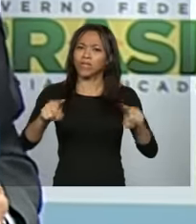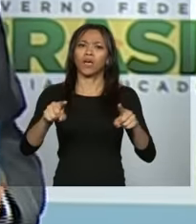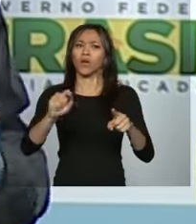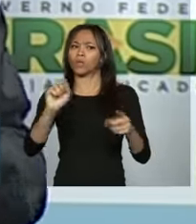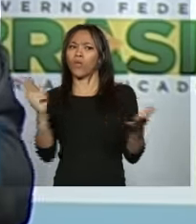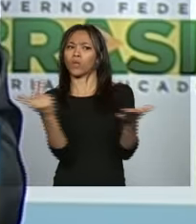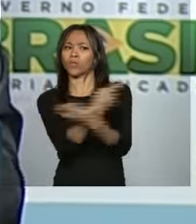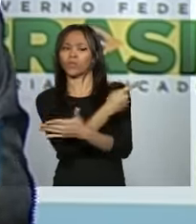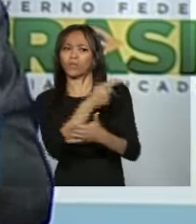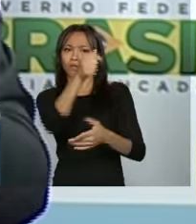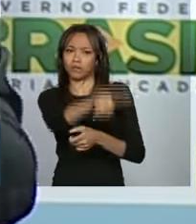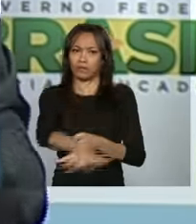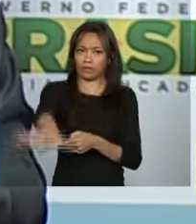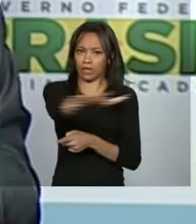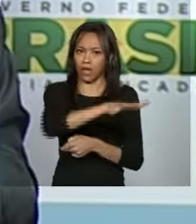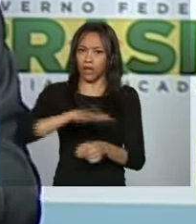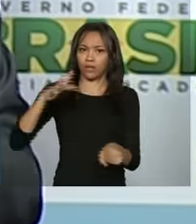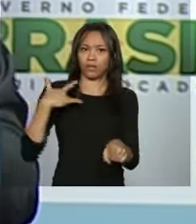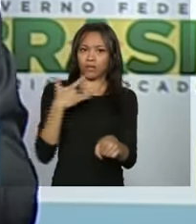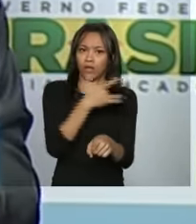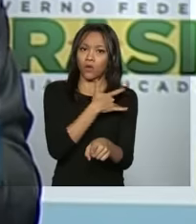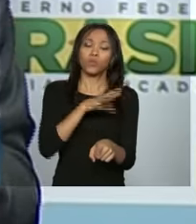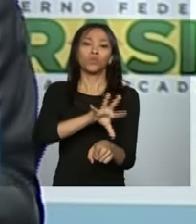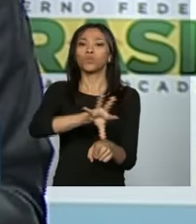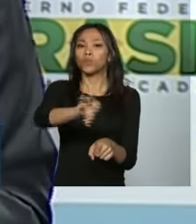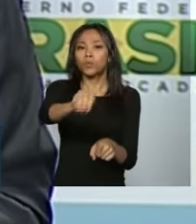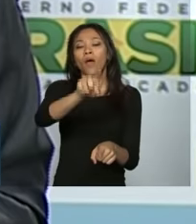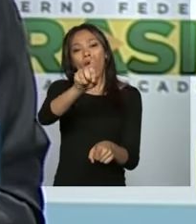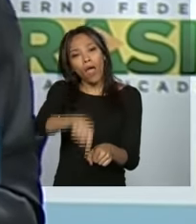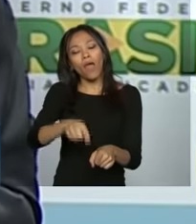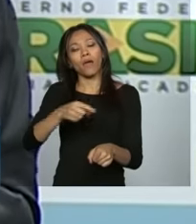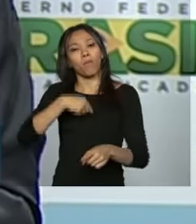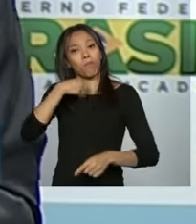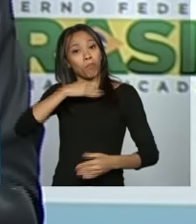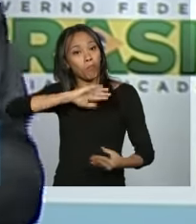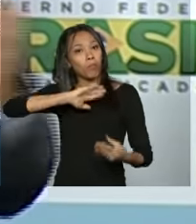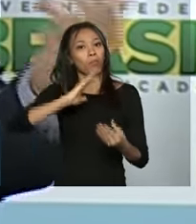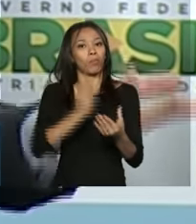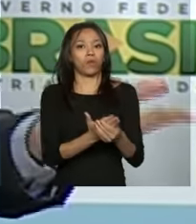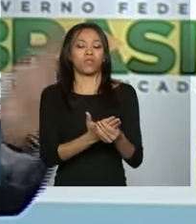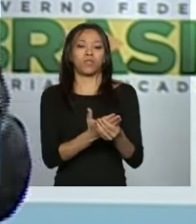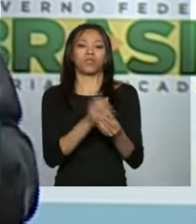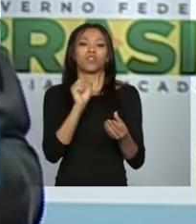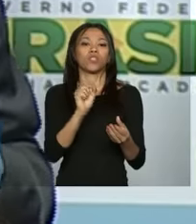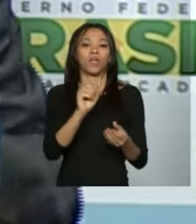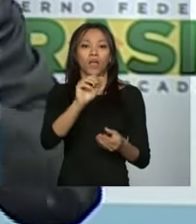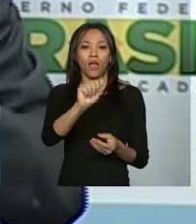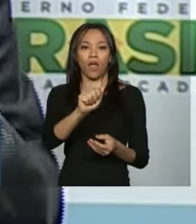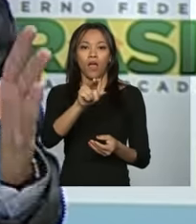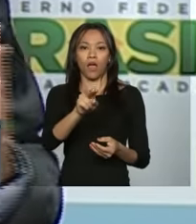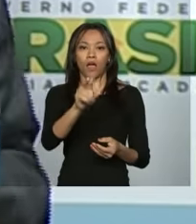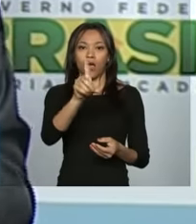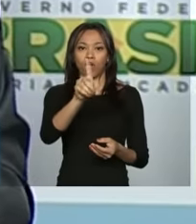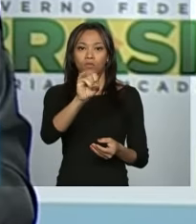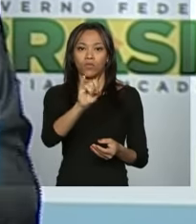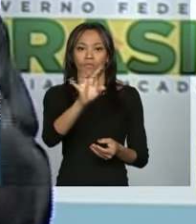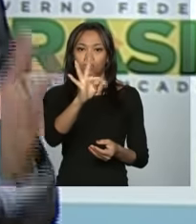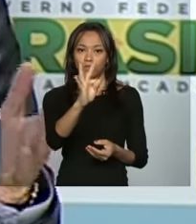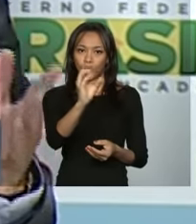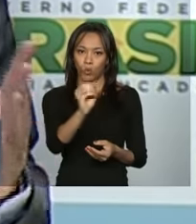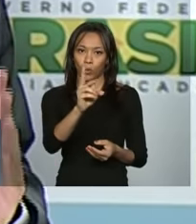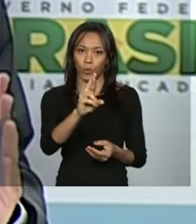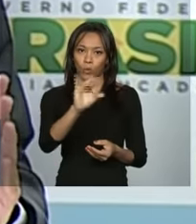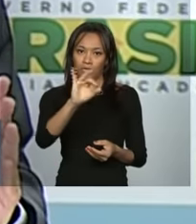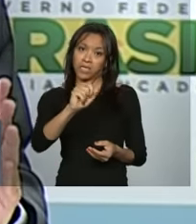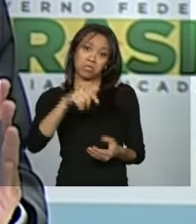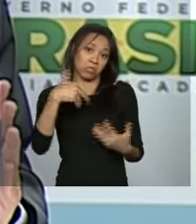irregularidade eles desencadeiam processos de auditoria sejam pelo componente estadual ou componente Municipal ou pelo componente Federal